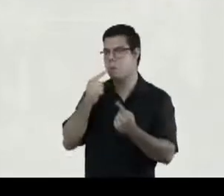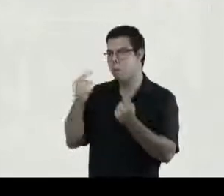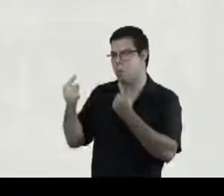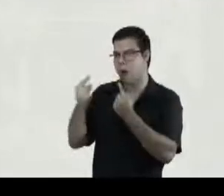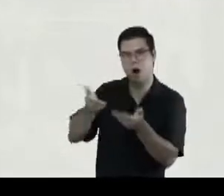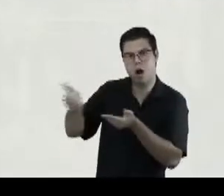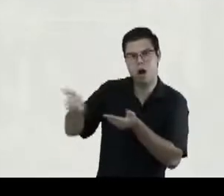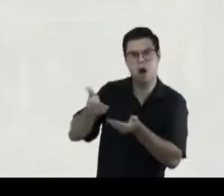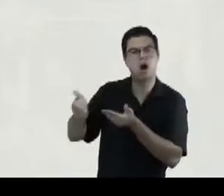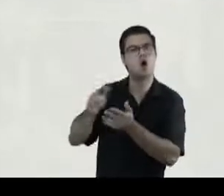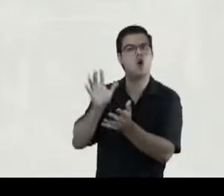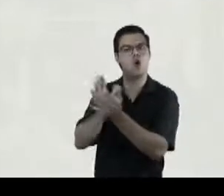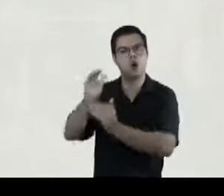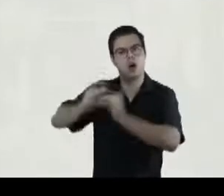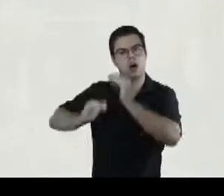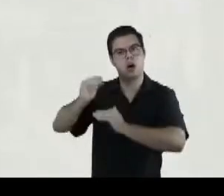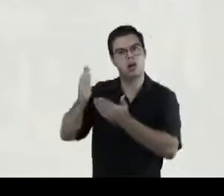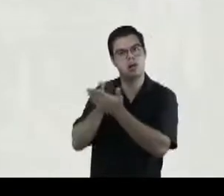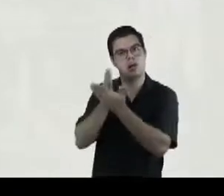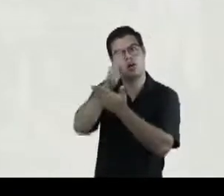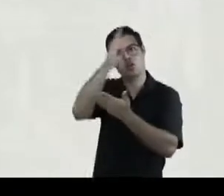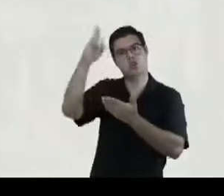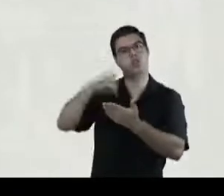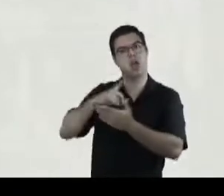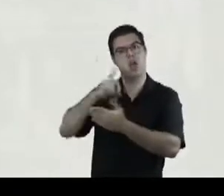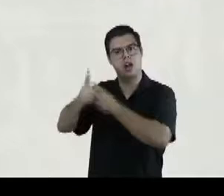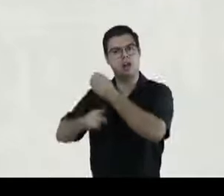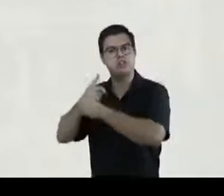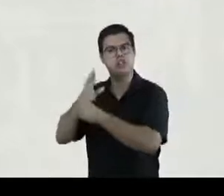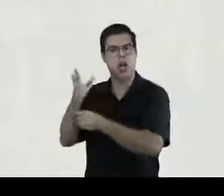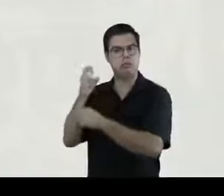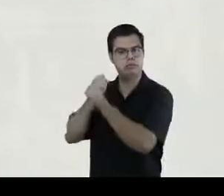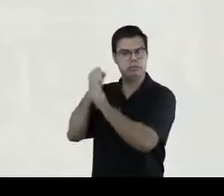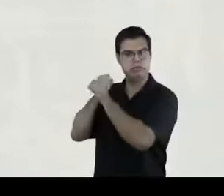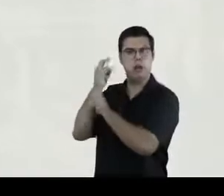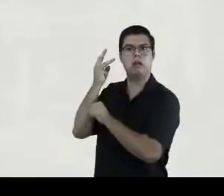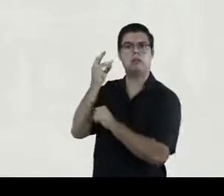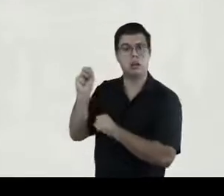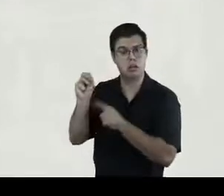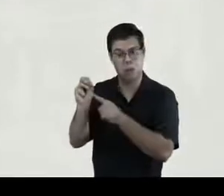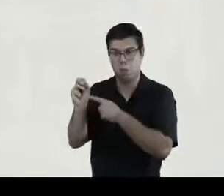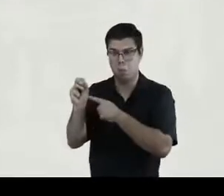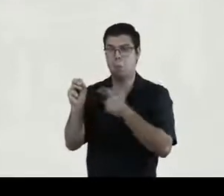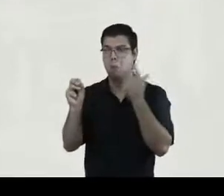ans. Et ma foi, ça marche très bien. Merci.